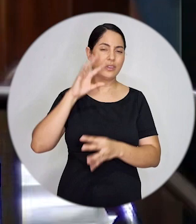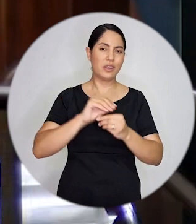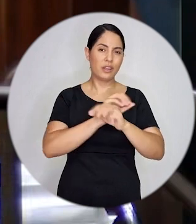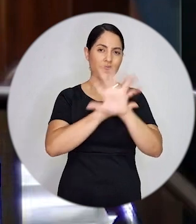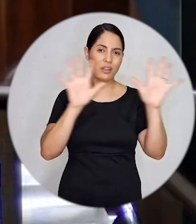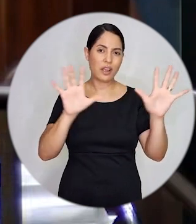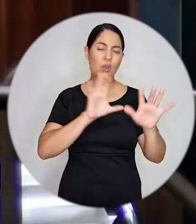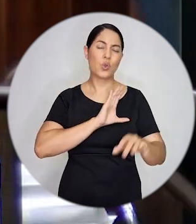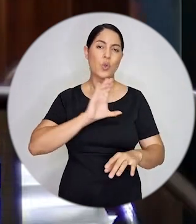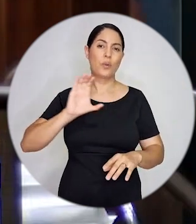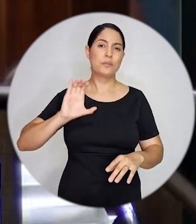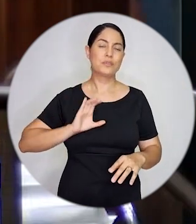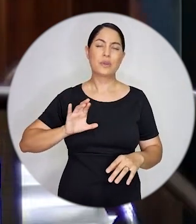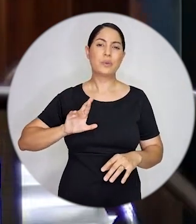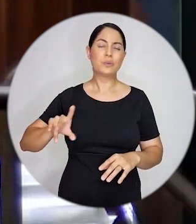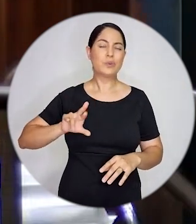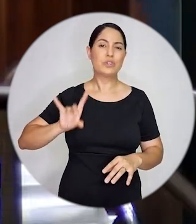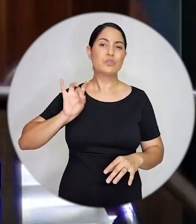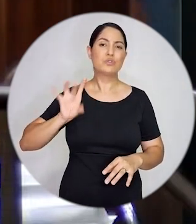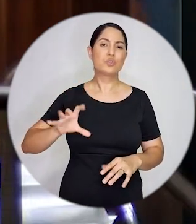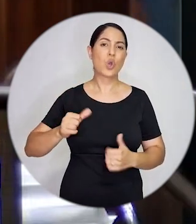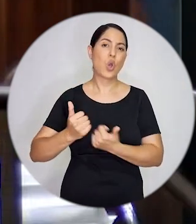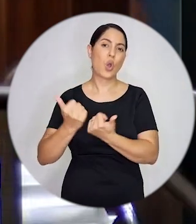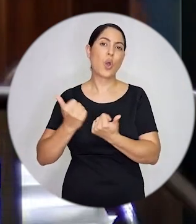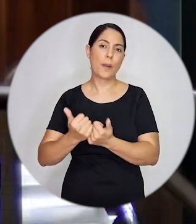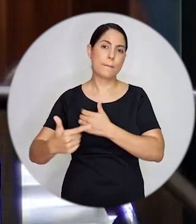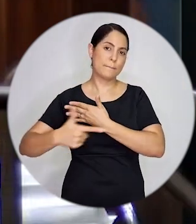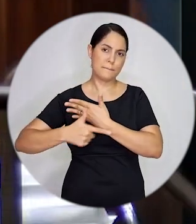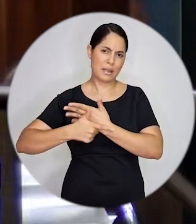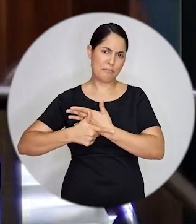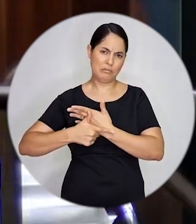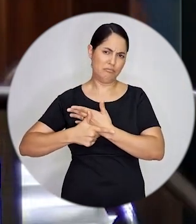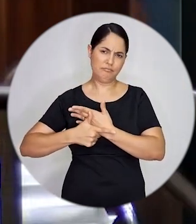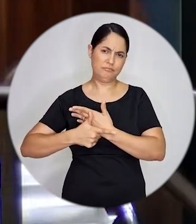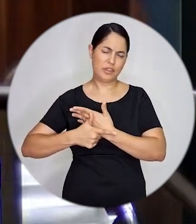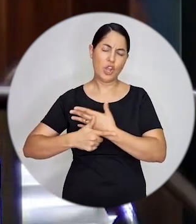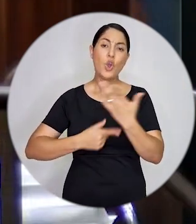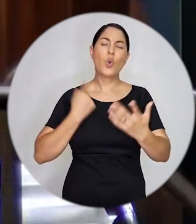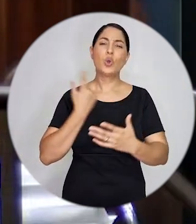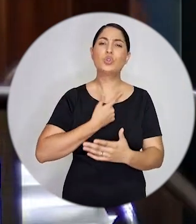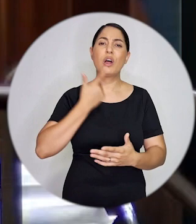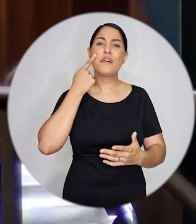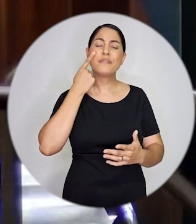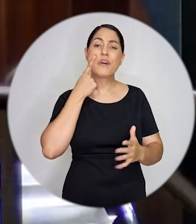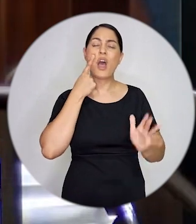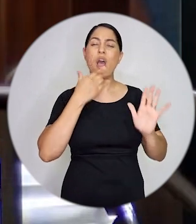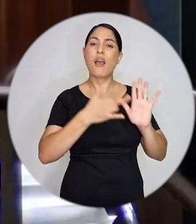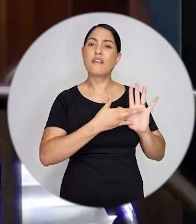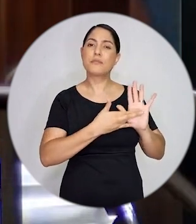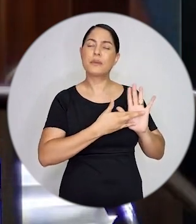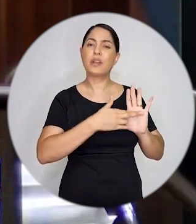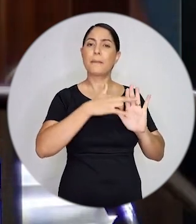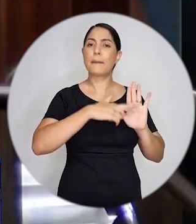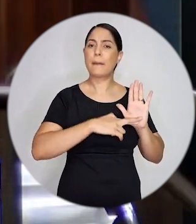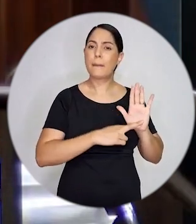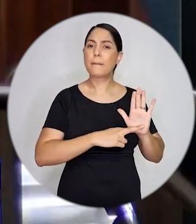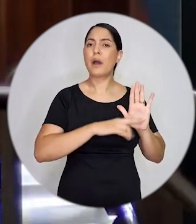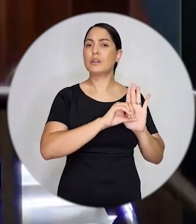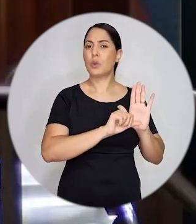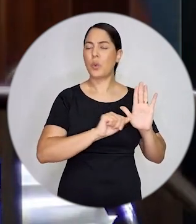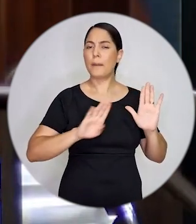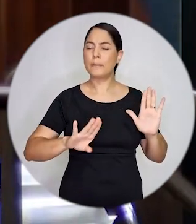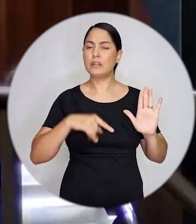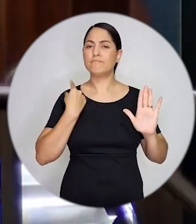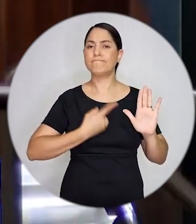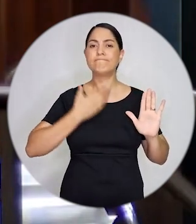eu entendi as comissões não só como comissão com papel de assessoria. Porque quando a gente olha regimentalmente,